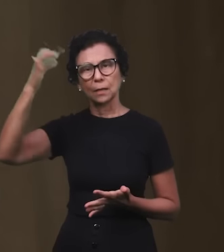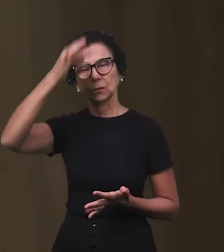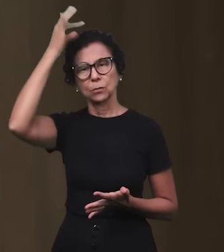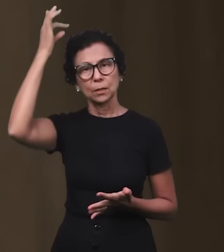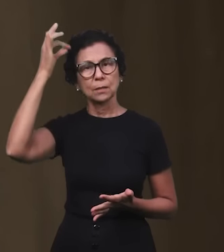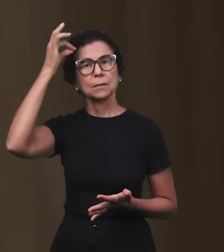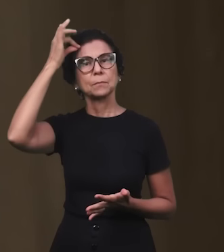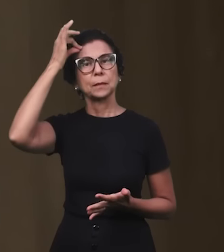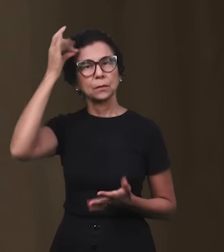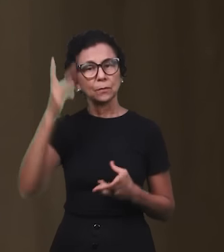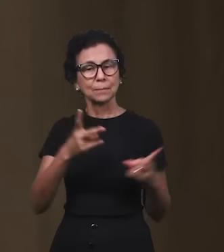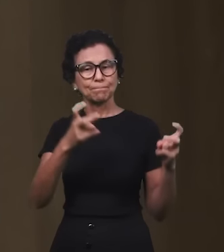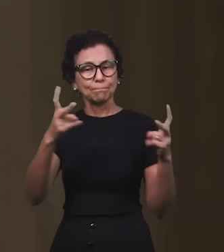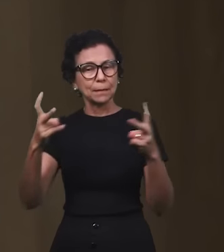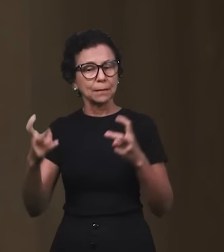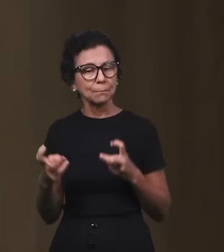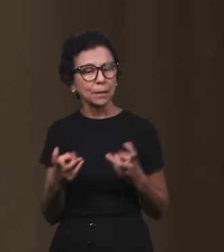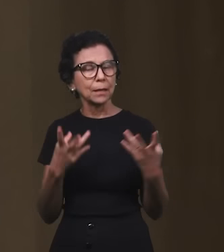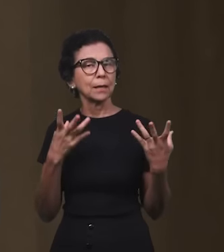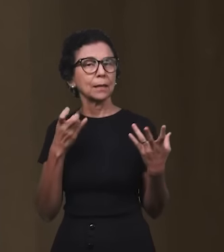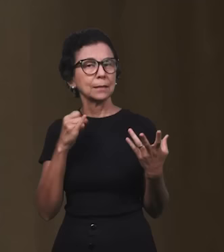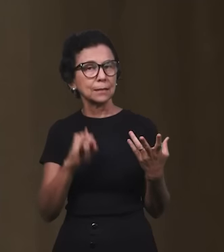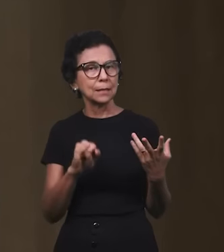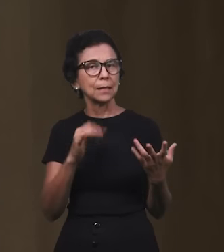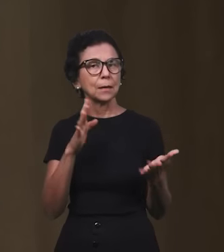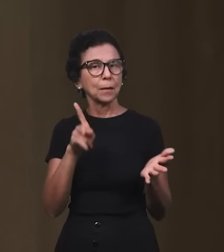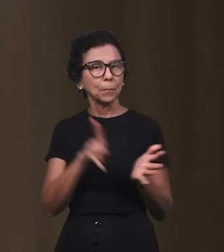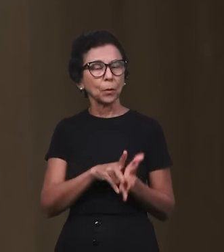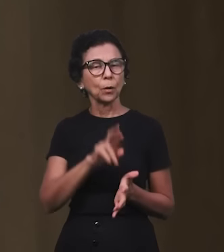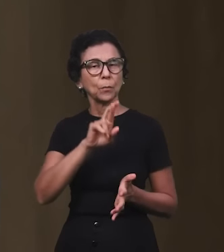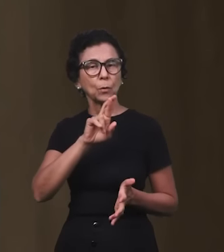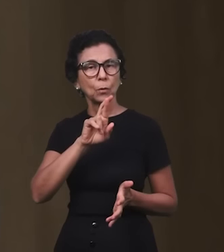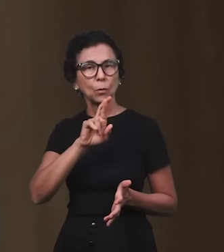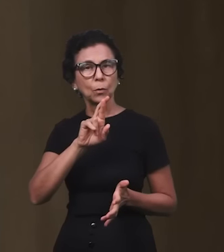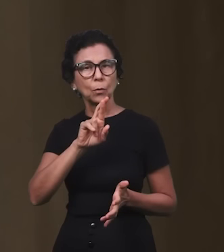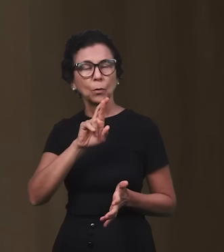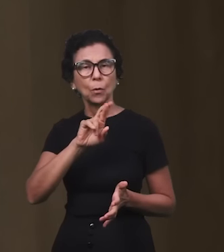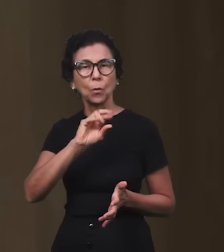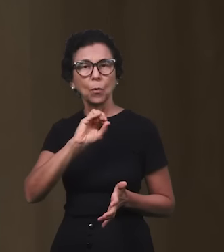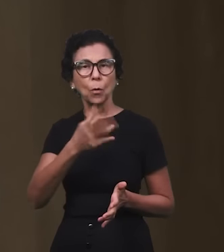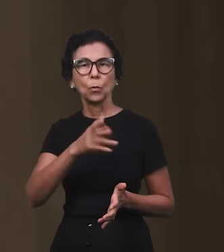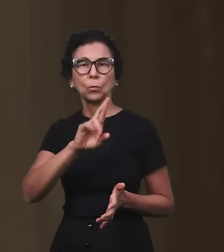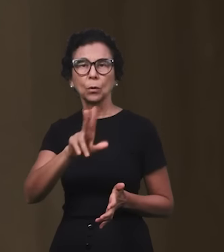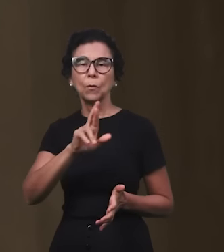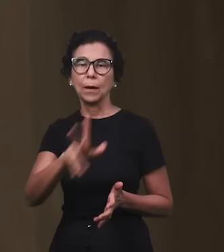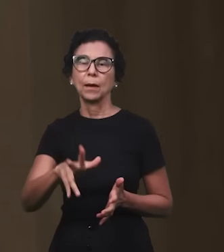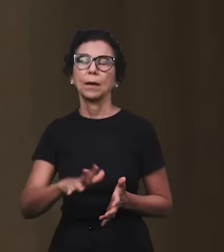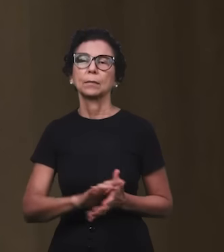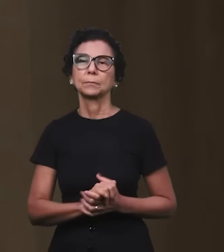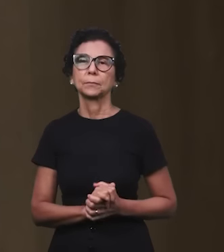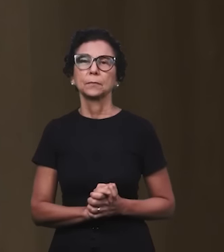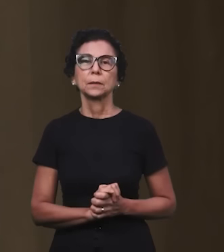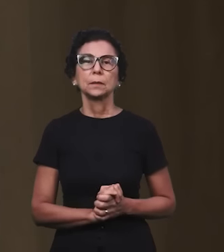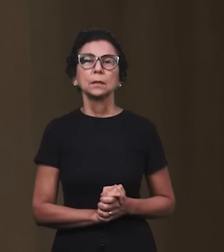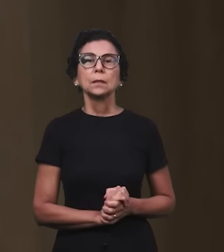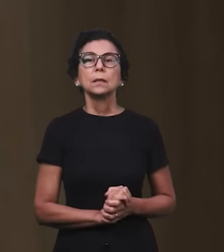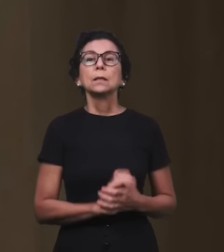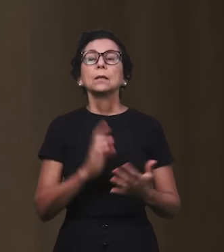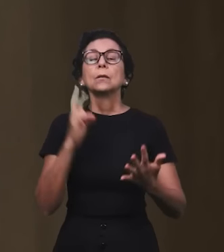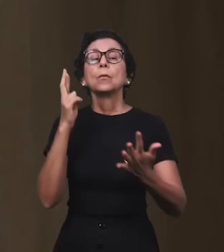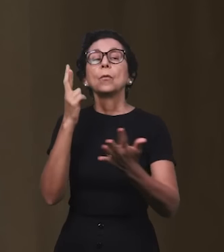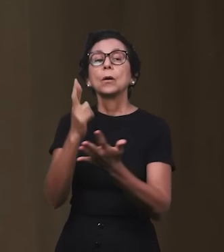Testamento, aquilo que aconteceu, como se deu, como isso aconteceu no Velho Testamento e os